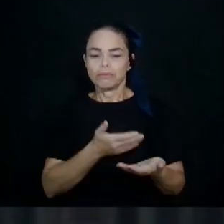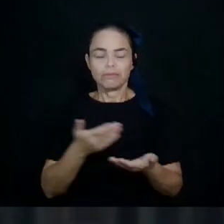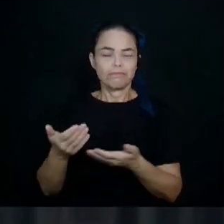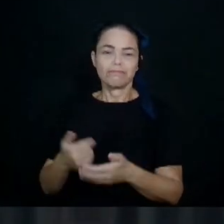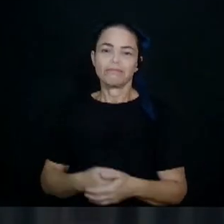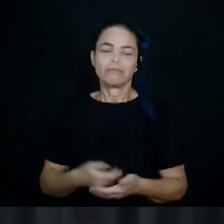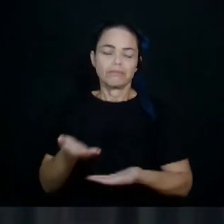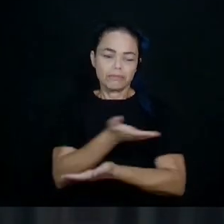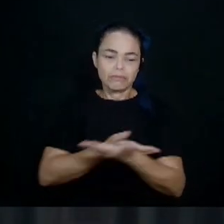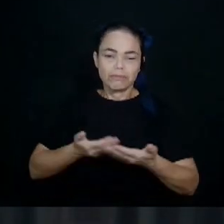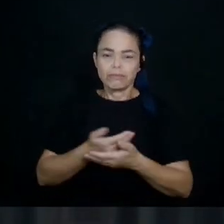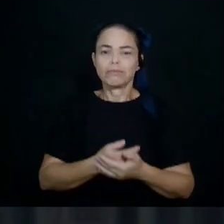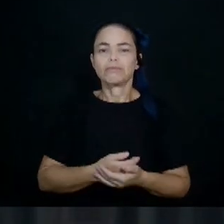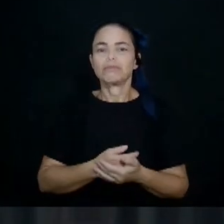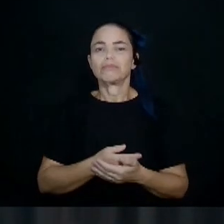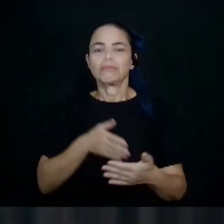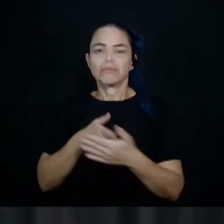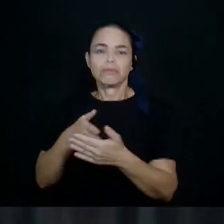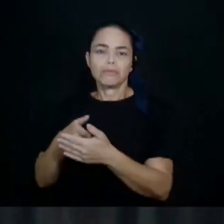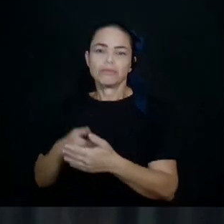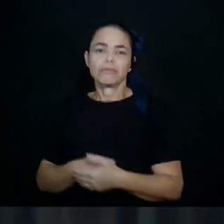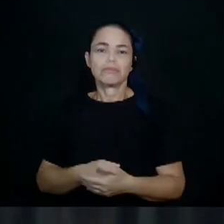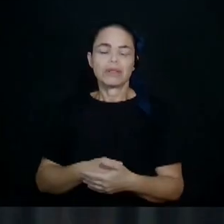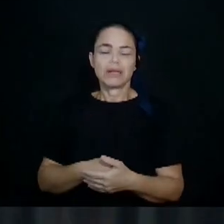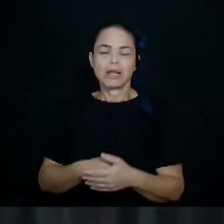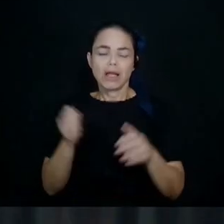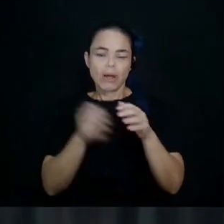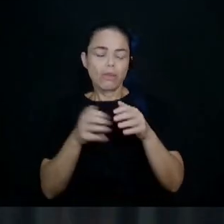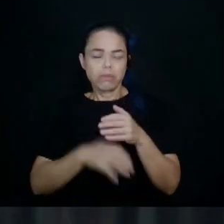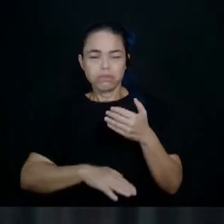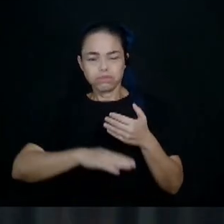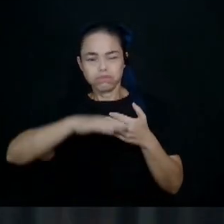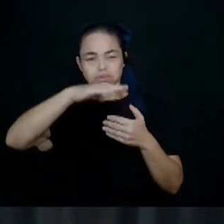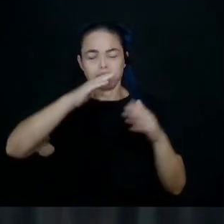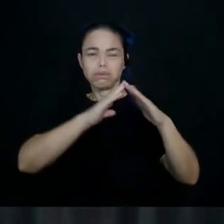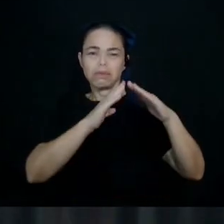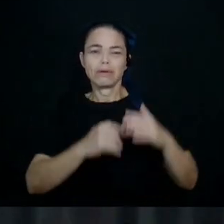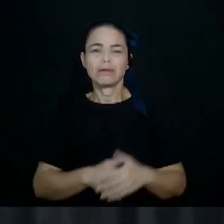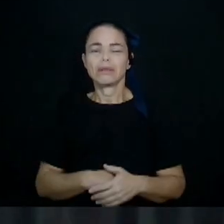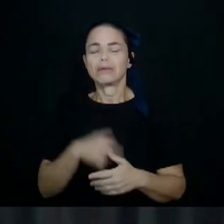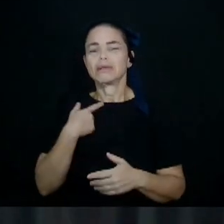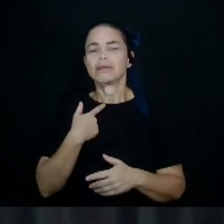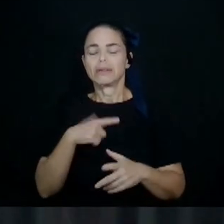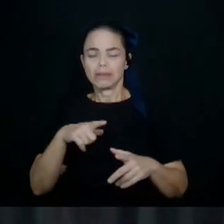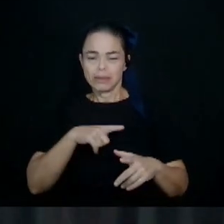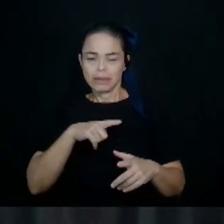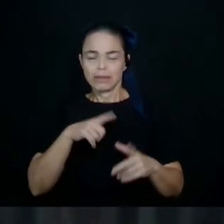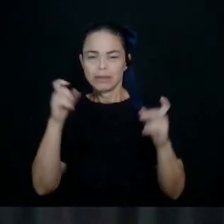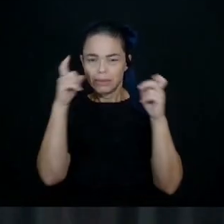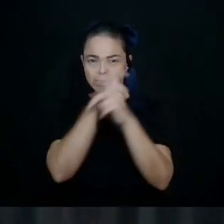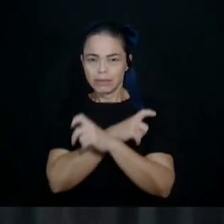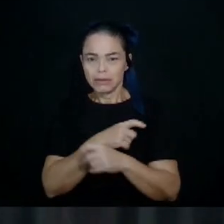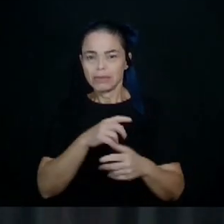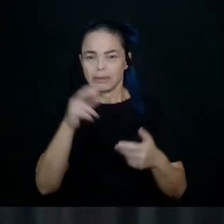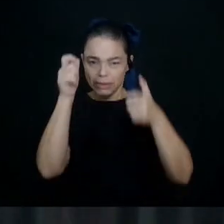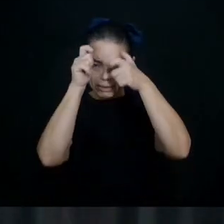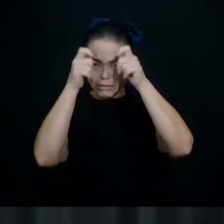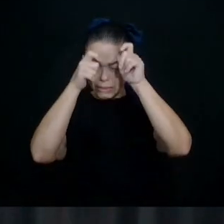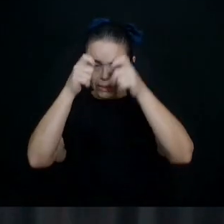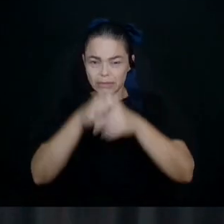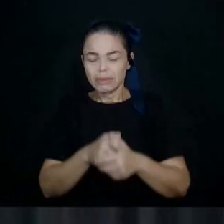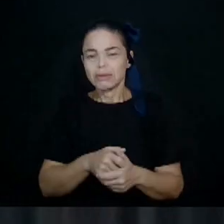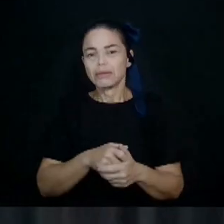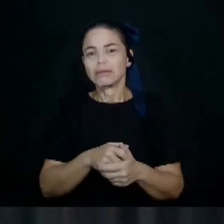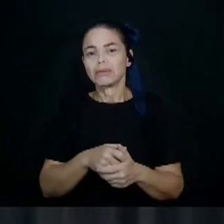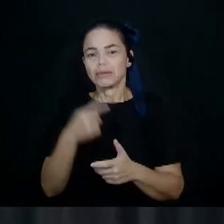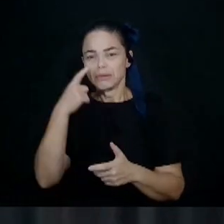ali mais limitada, então você às vezes nem imagina, né, que aquela pessoa passe por esse tipo de transtorno. E uma coisa interessante que você